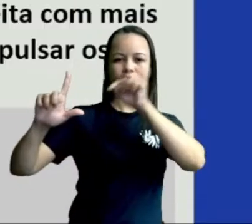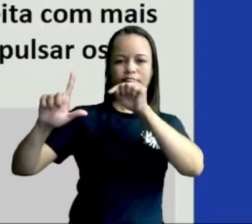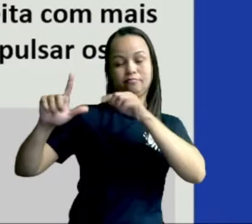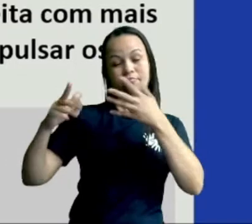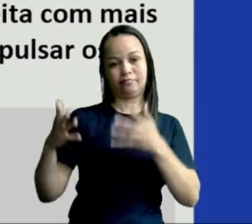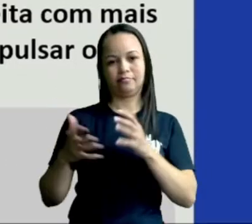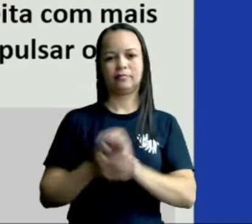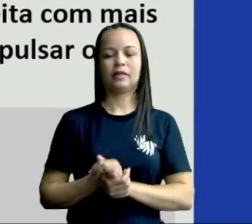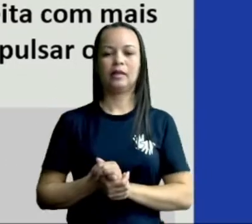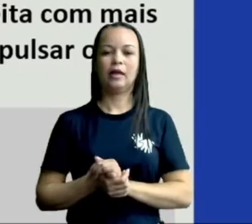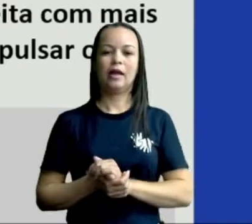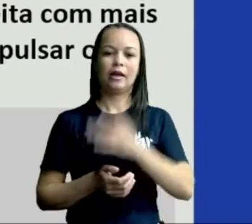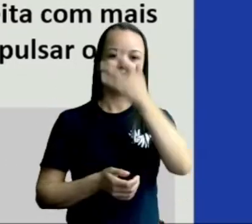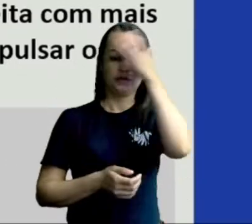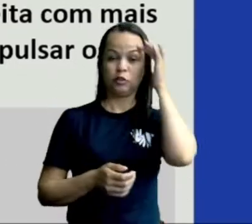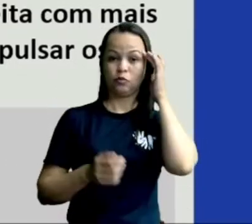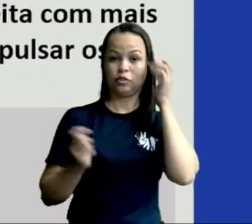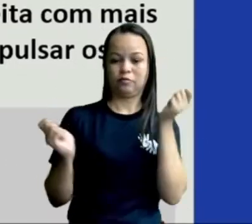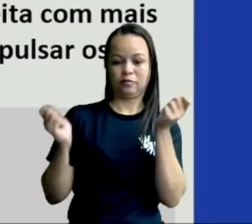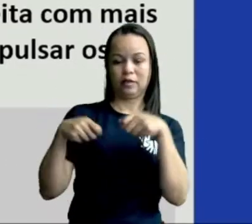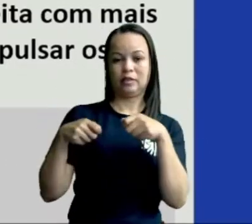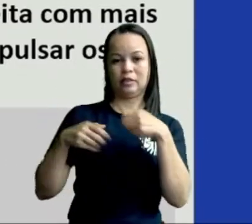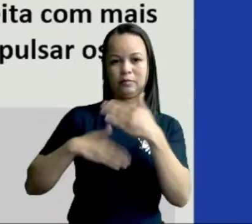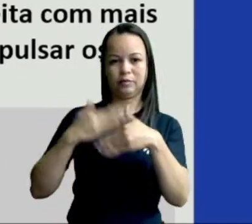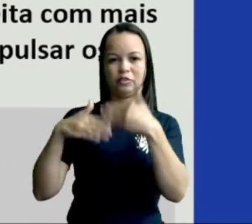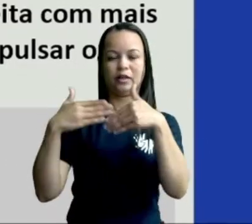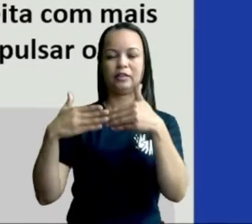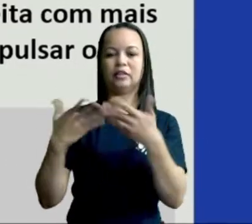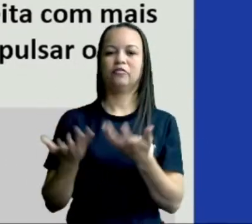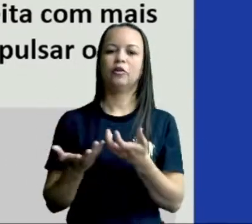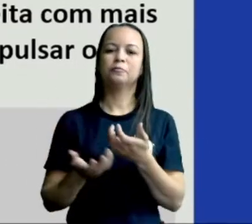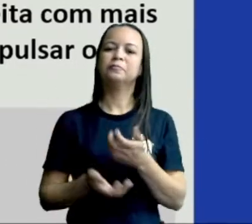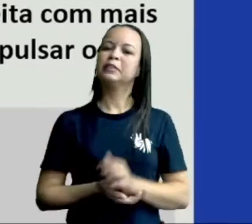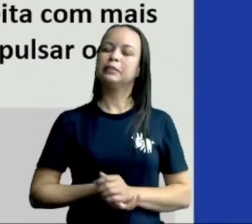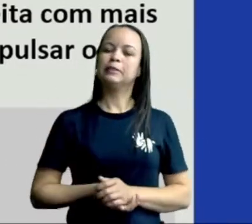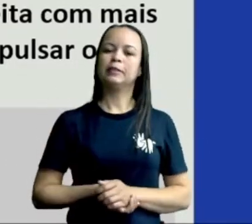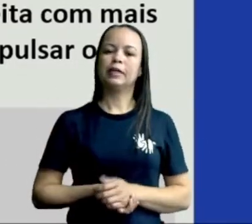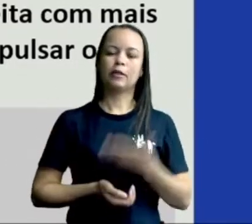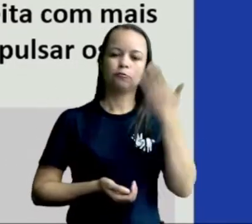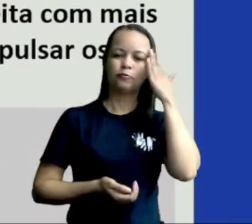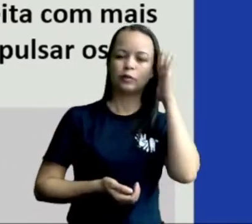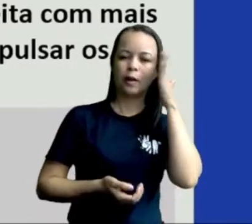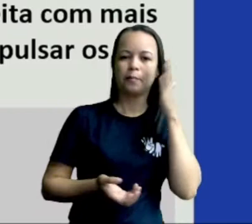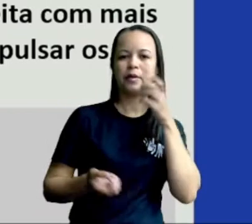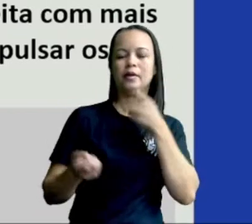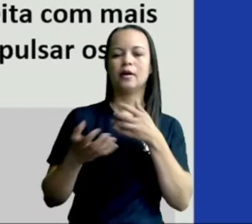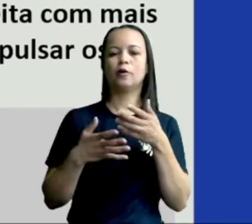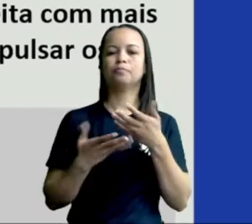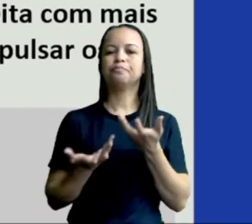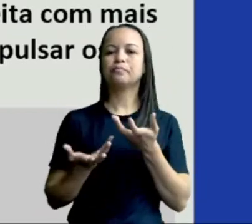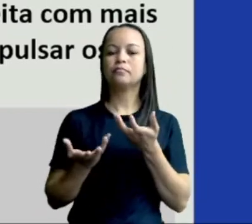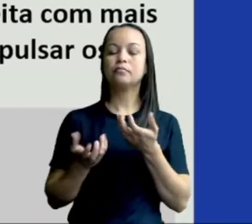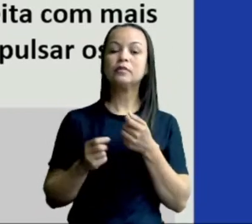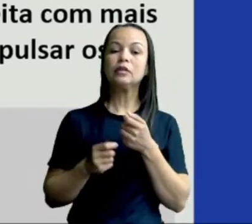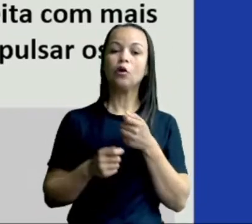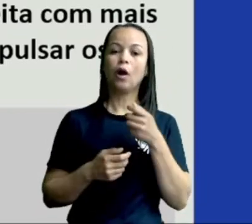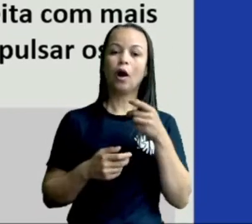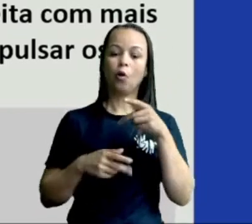substitutos não tiveram a mesma capacidade administrativa e desagradaram, né, o povo que estava aqui, os lusos